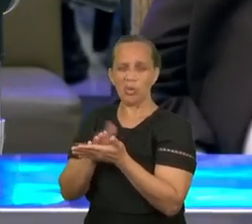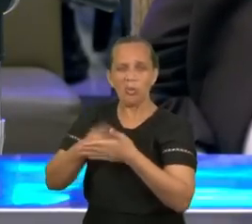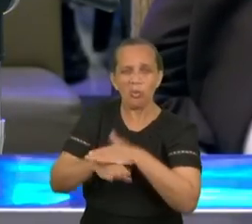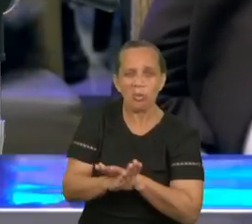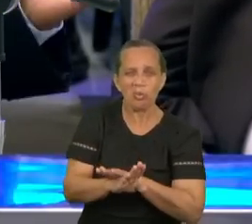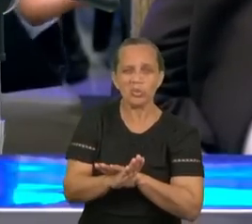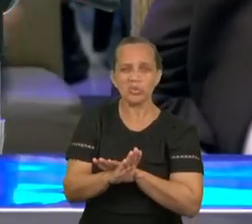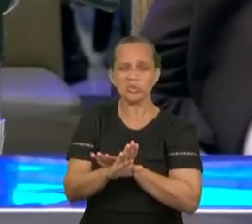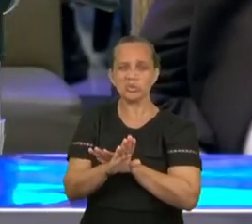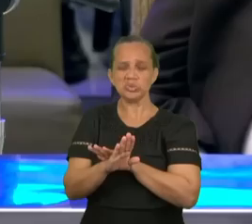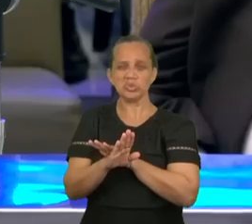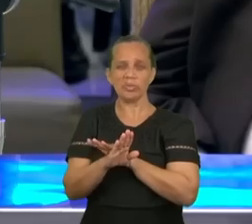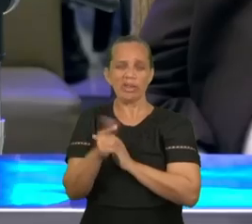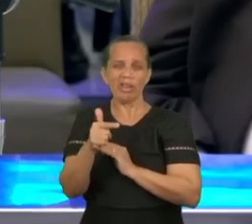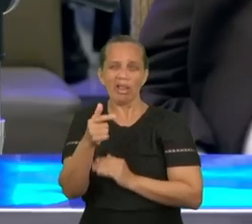desequilibrado